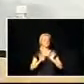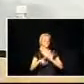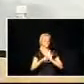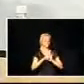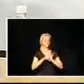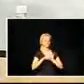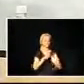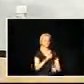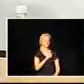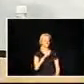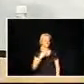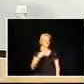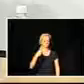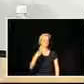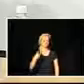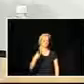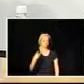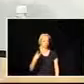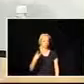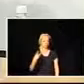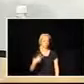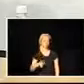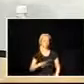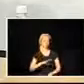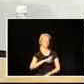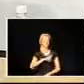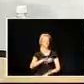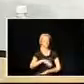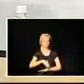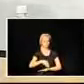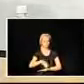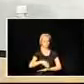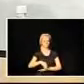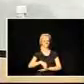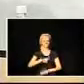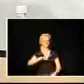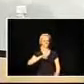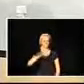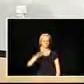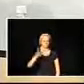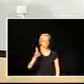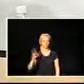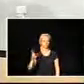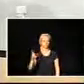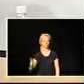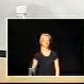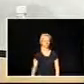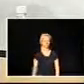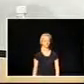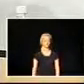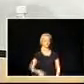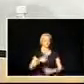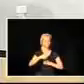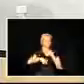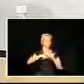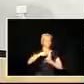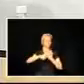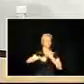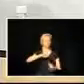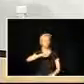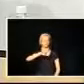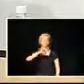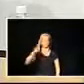denomina a rua Sugi Cajita, Artigo 1º. Passa a denominar-se